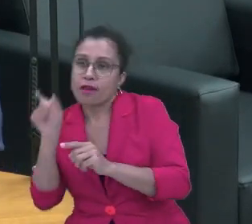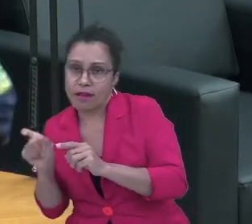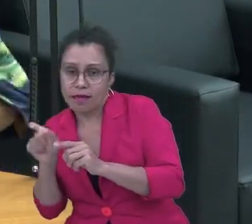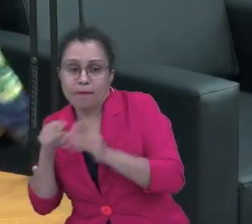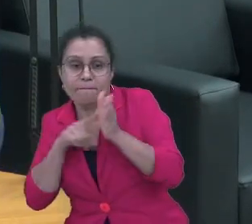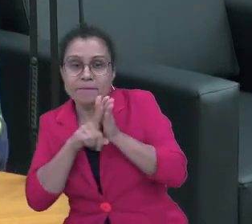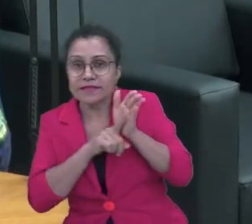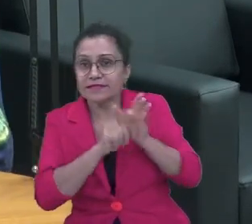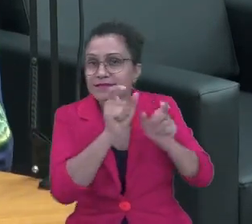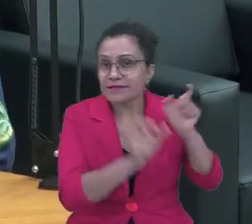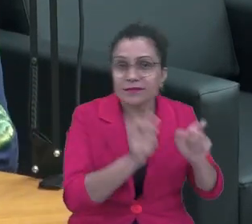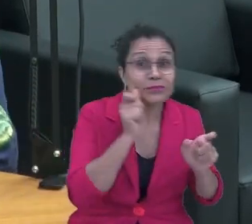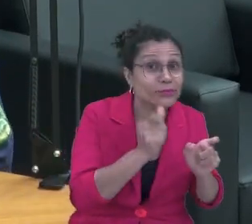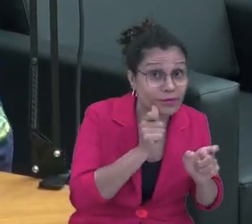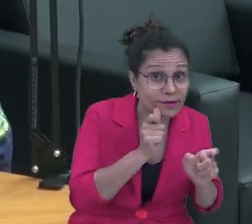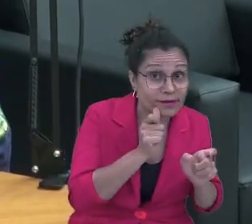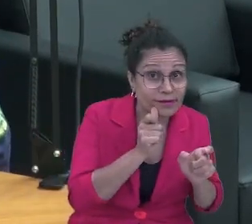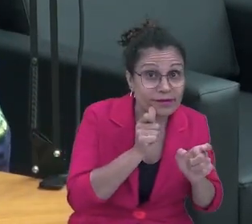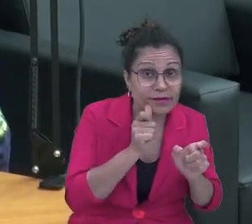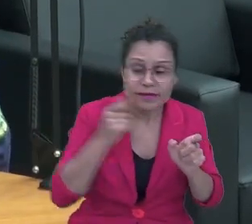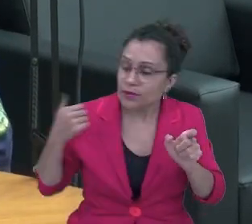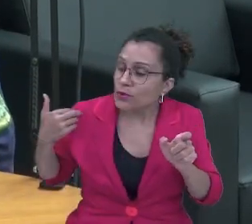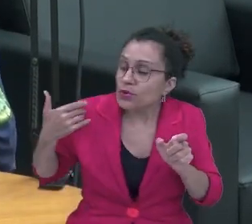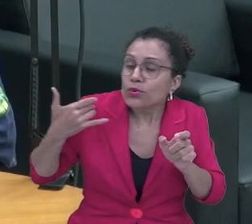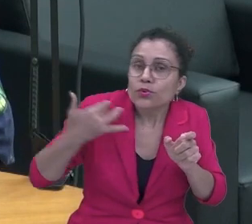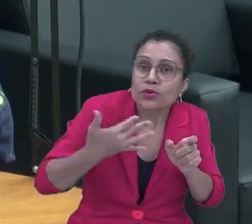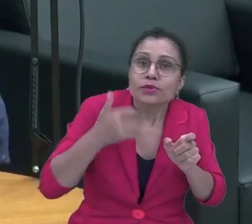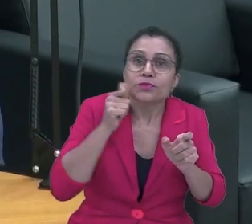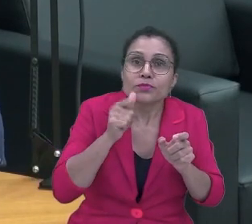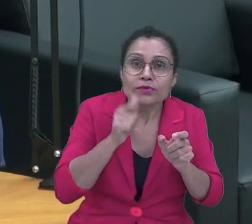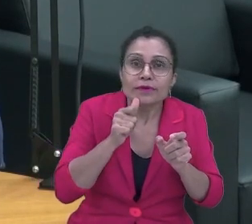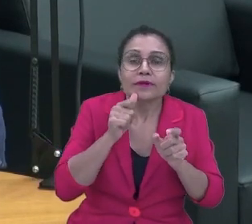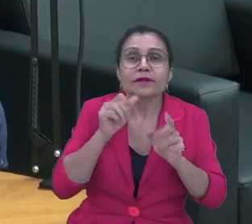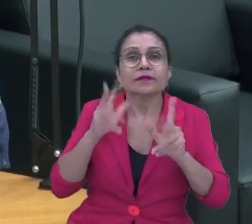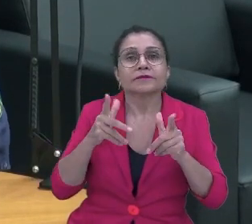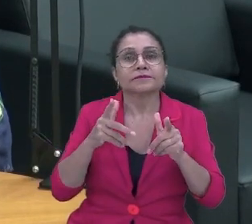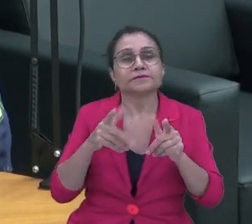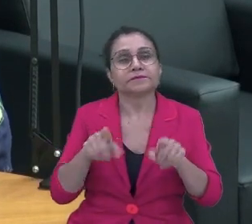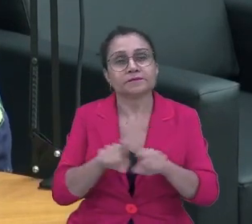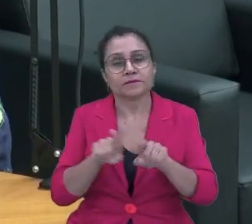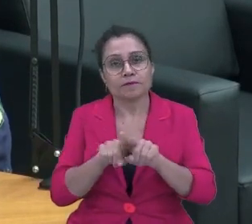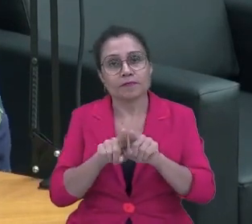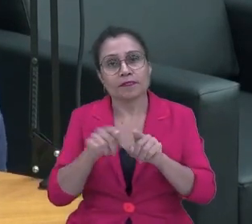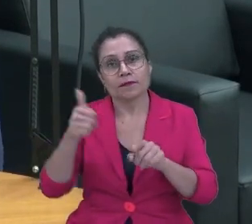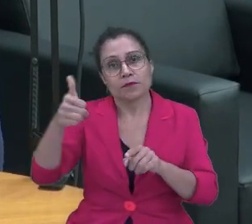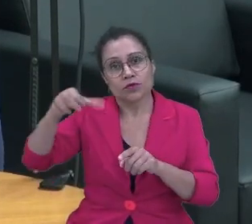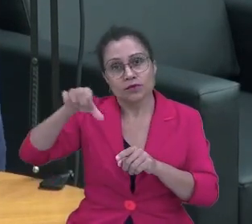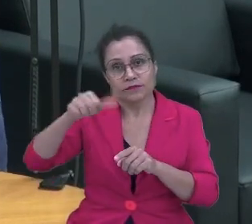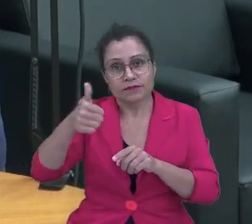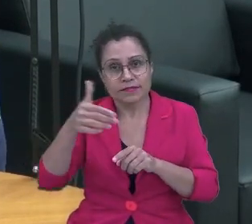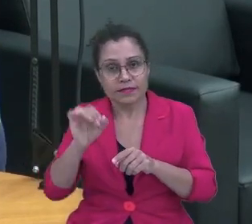mulheres. Então, tudo que nós temos, nós devemos às outras mulheres. E aí, Leonina Daltro, em 1910, ela